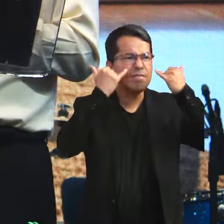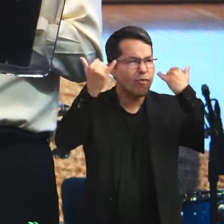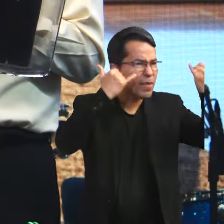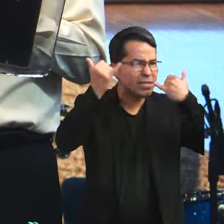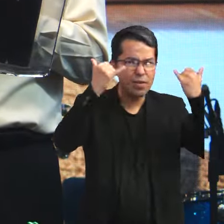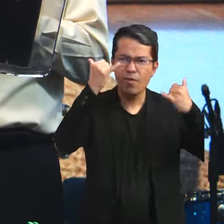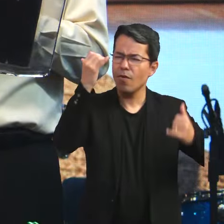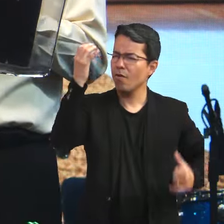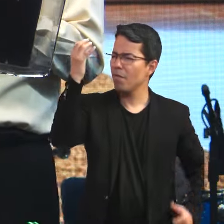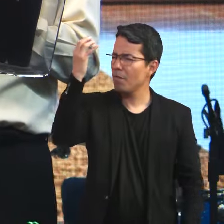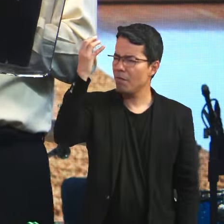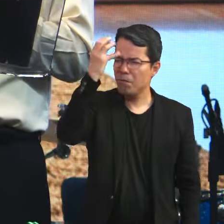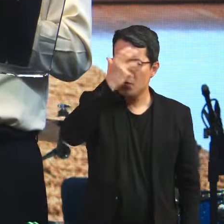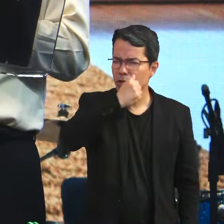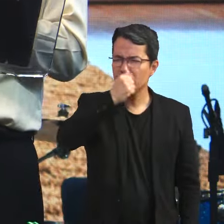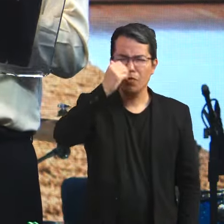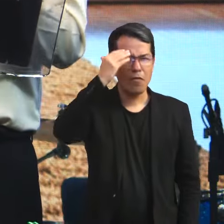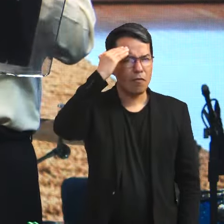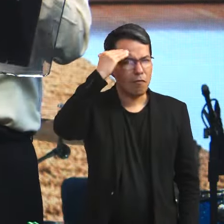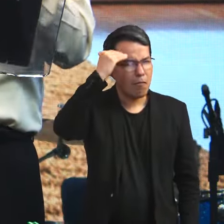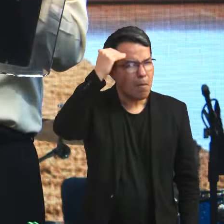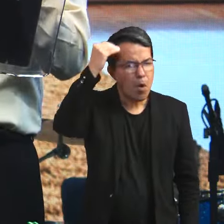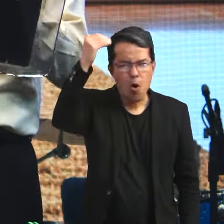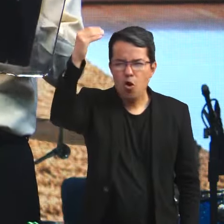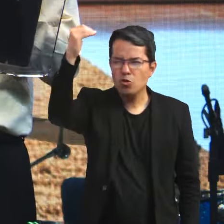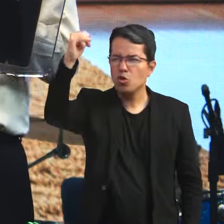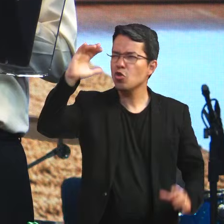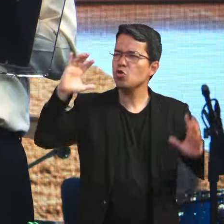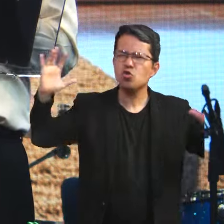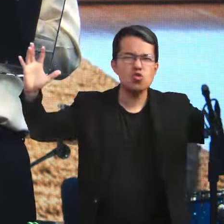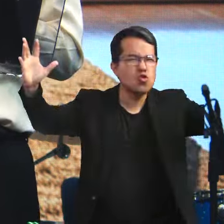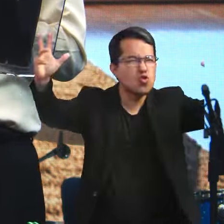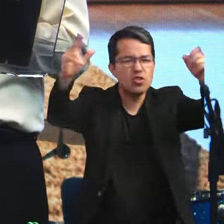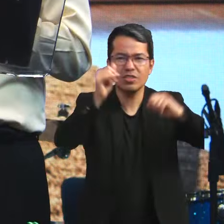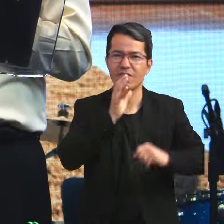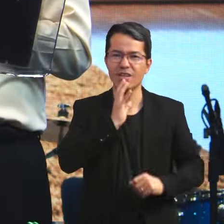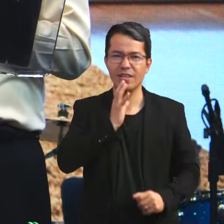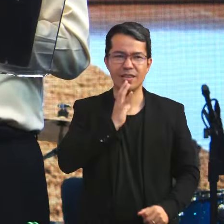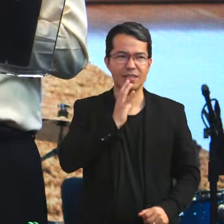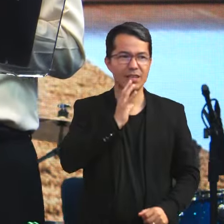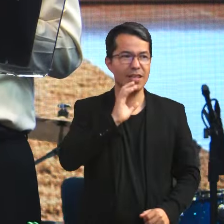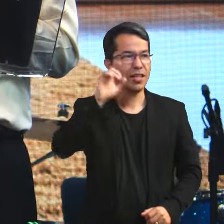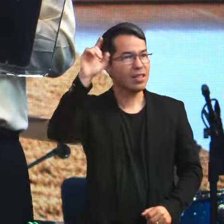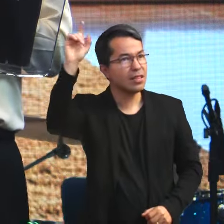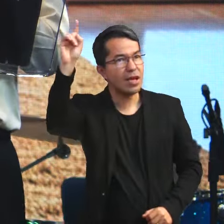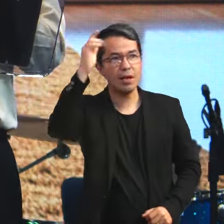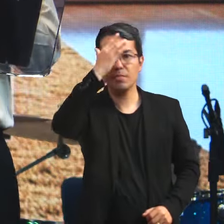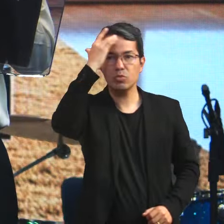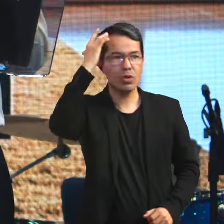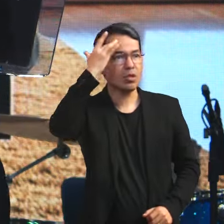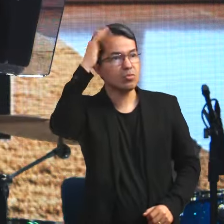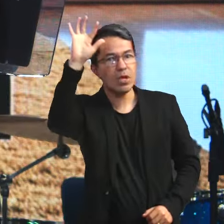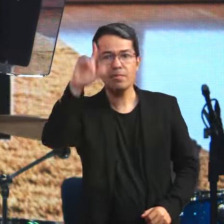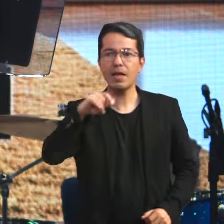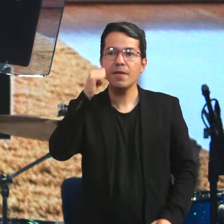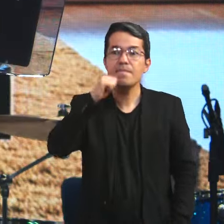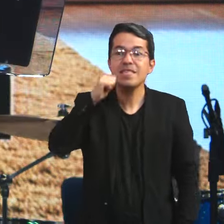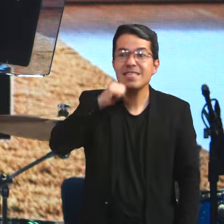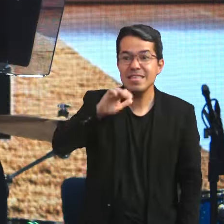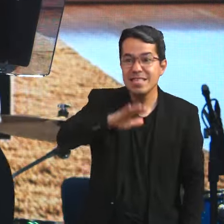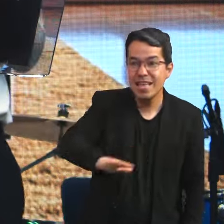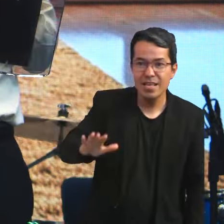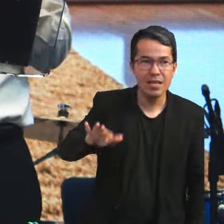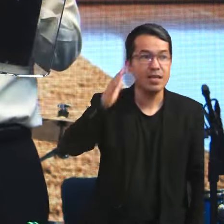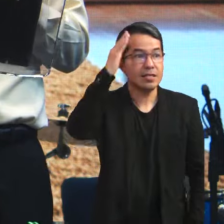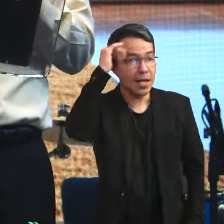se dão conta de que era uma mulher em Londres não sabam que era uma Ninha em Londres Eles não sabiam que ela era uma menina escrevendo só sabiam